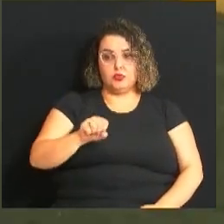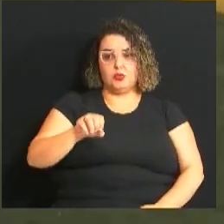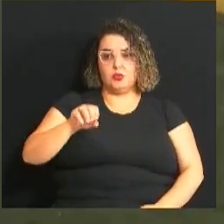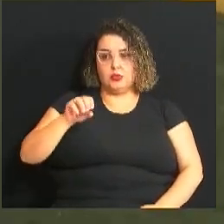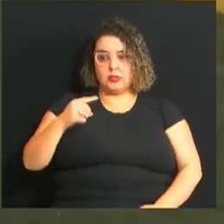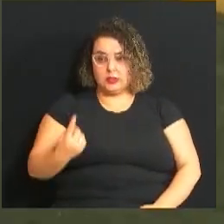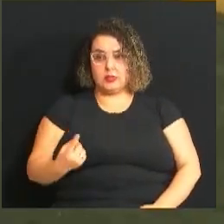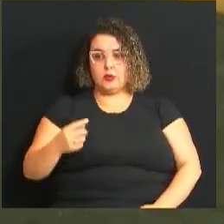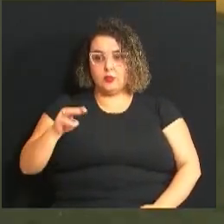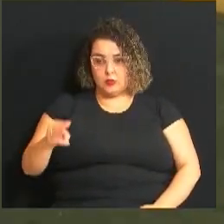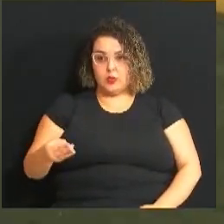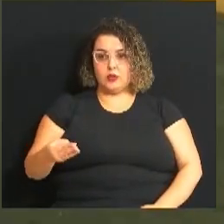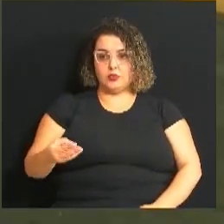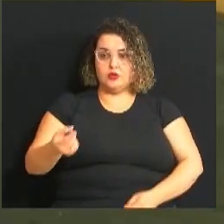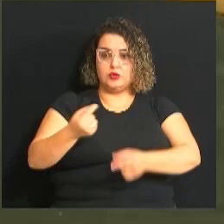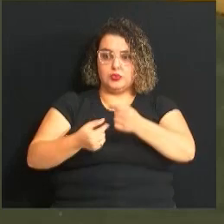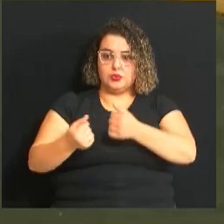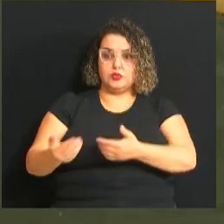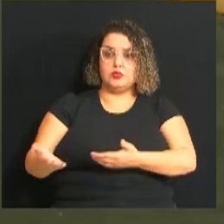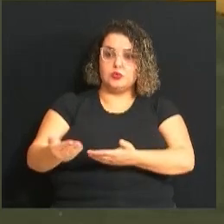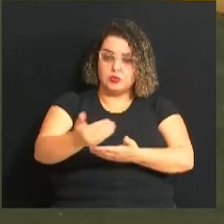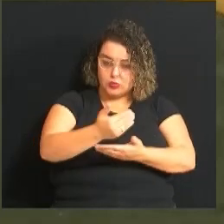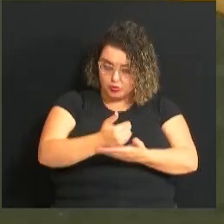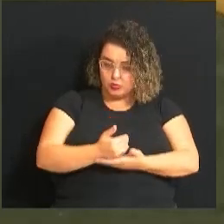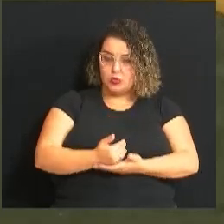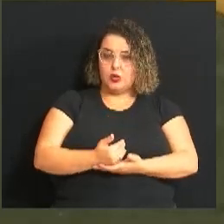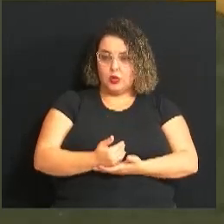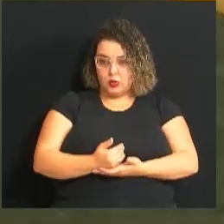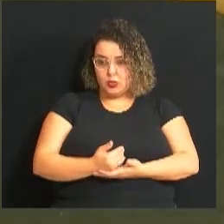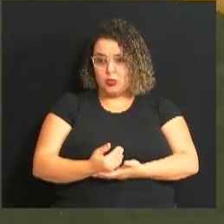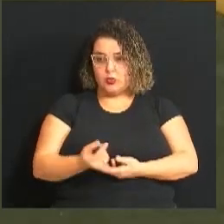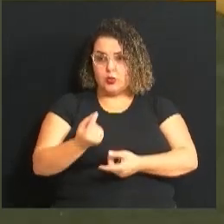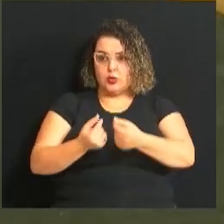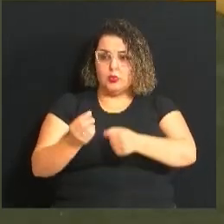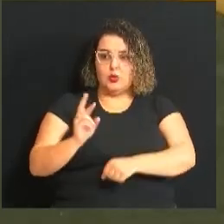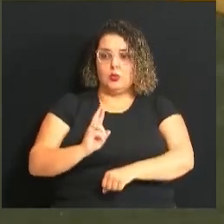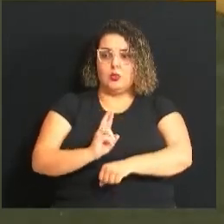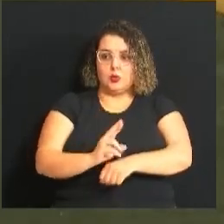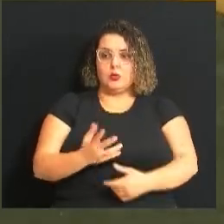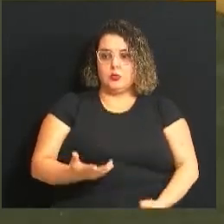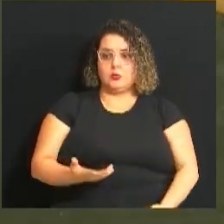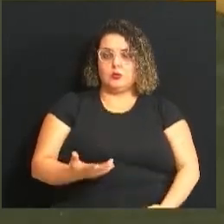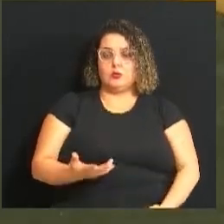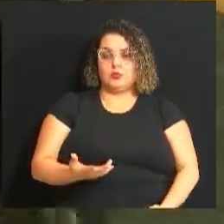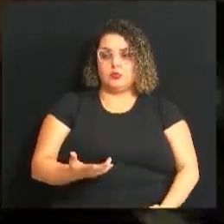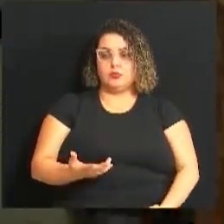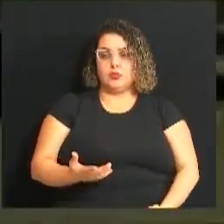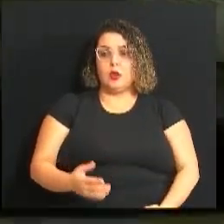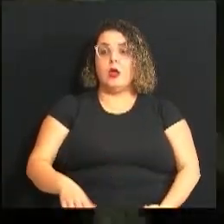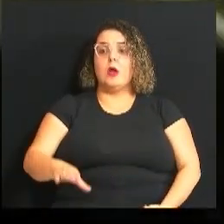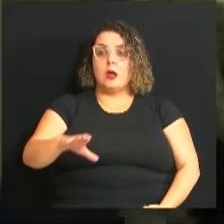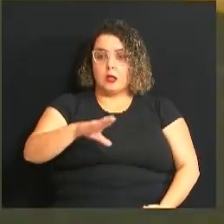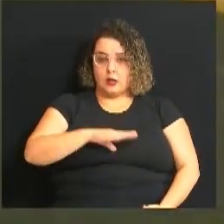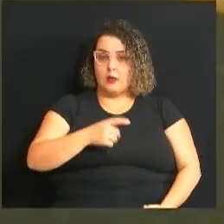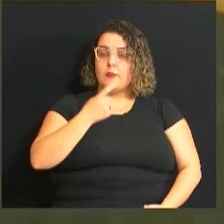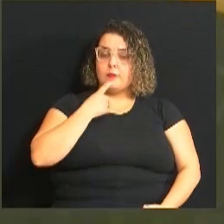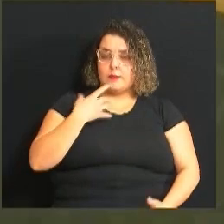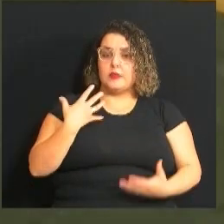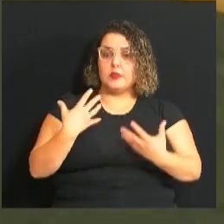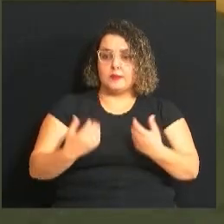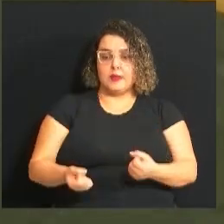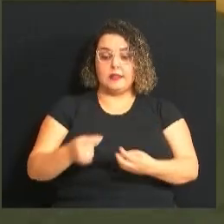de recursos do IPVA 2022 Campinas está entre as três cidades que mais receberam esse montante